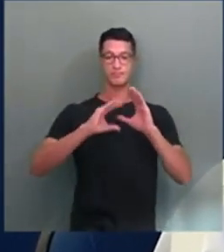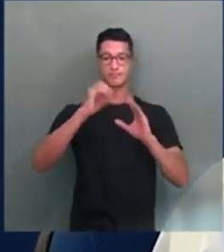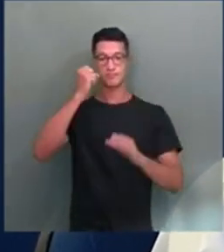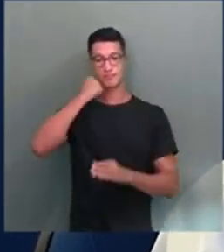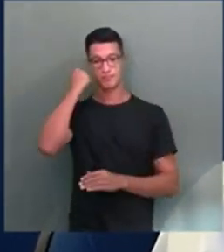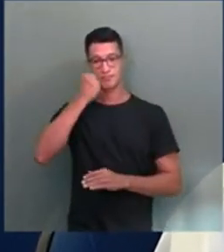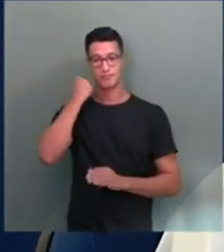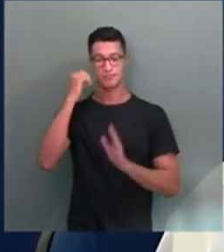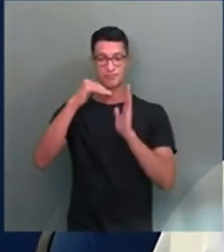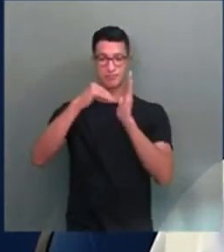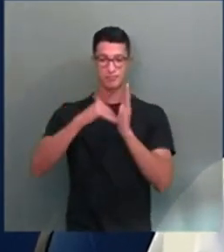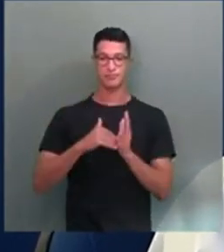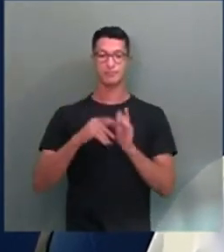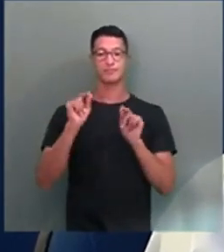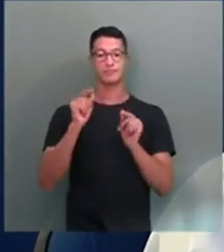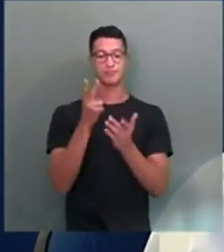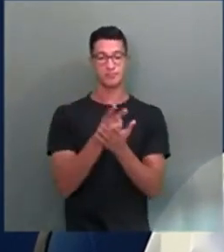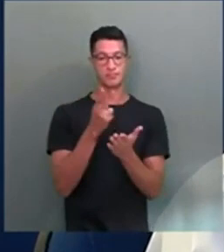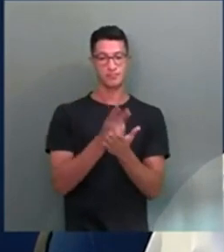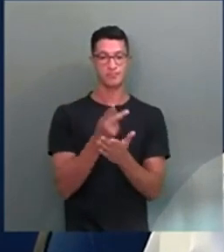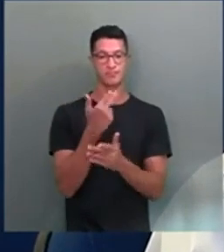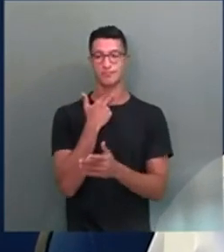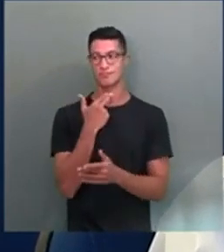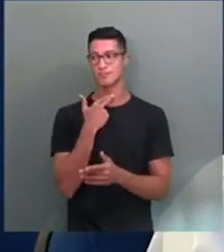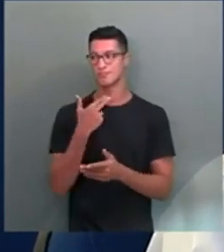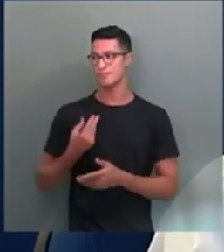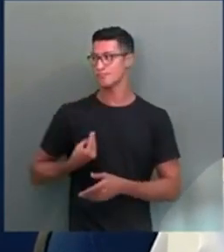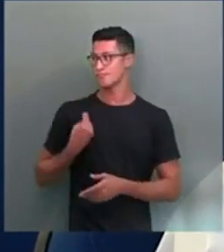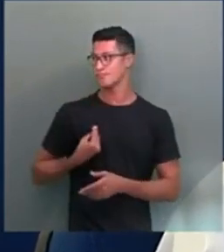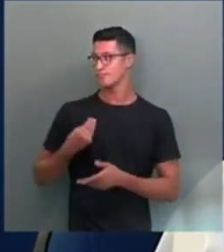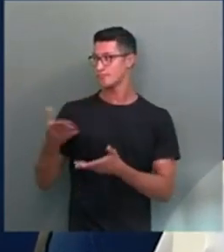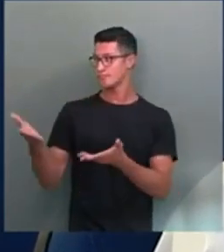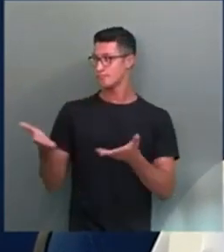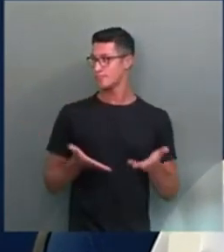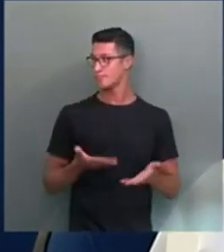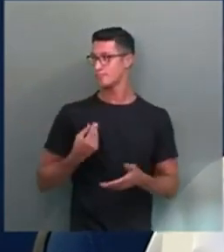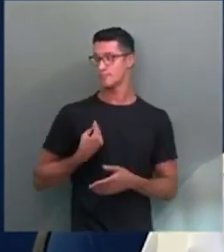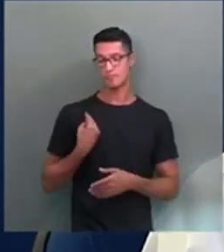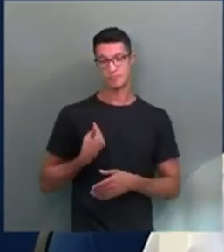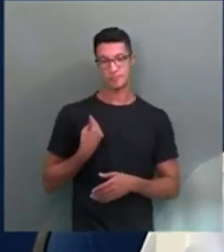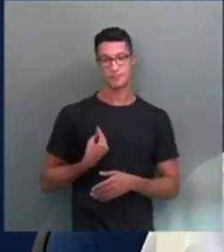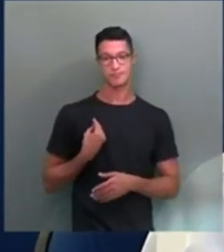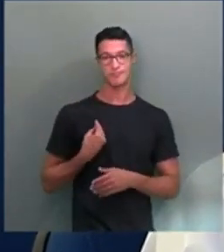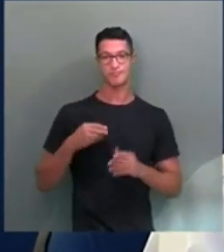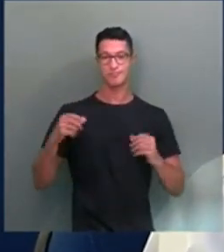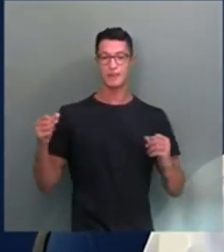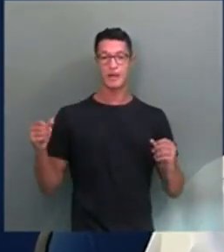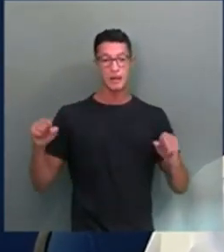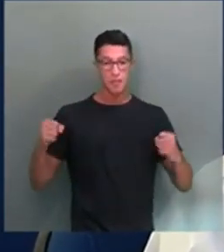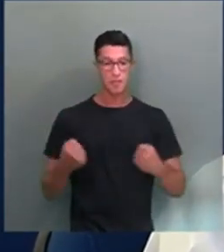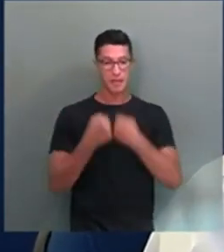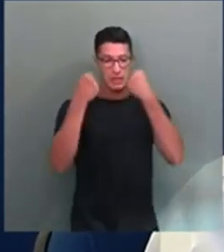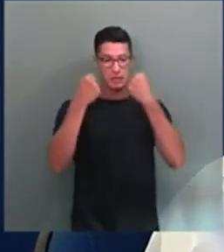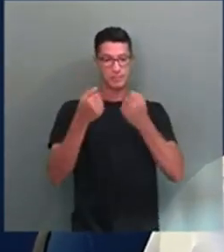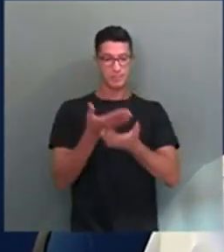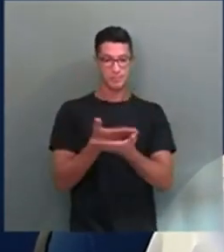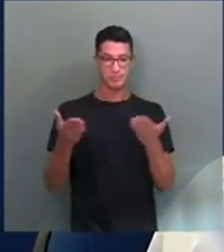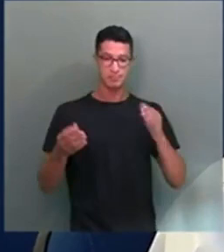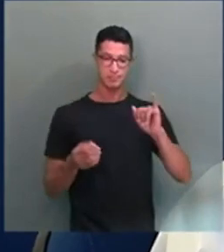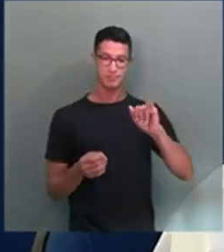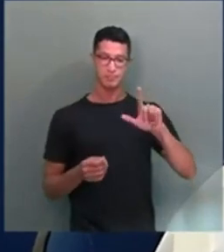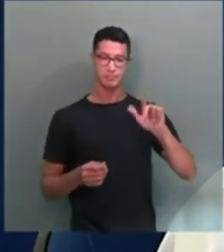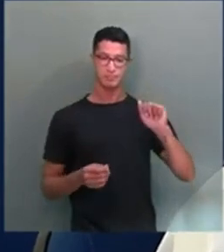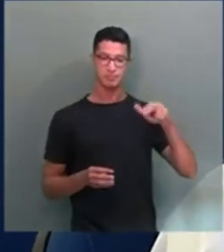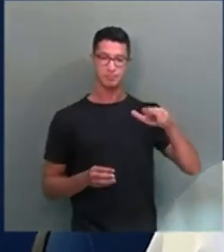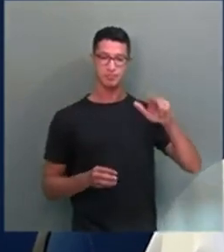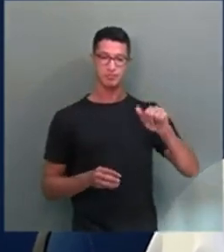Senado Federal, e que, mesmo sem poder comparecer a esta sessão, nos brindou com sua mensagem. Ilana